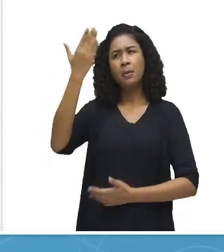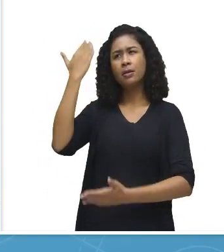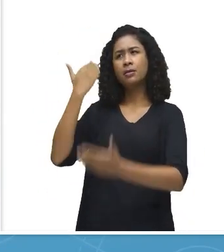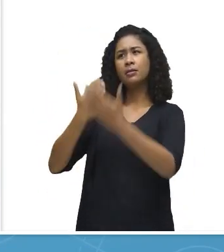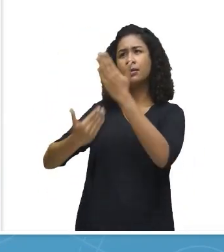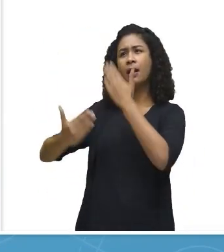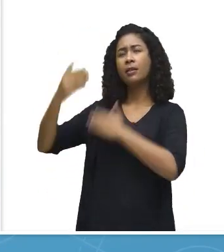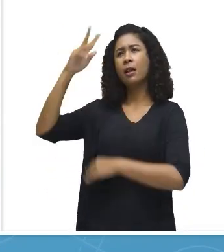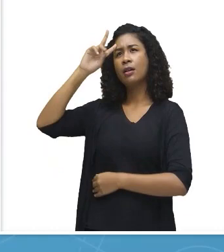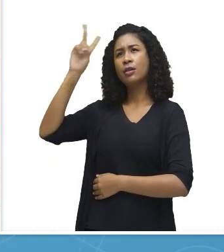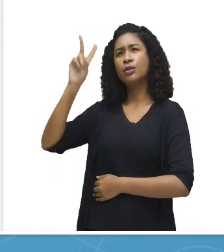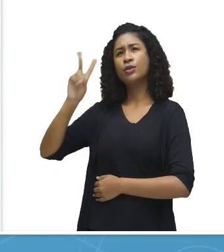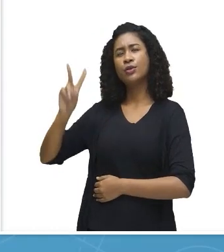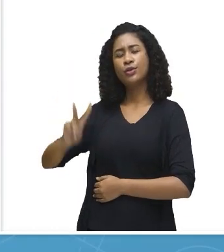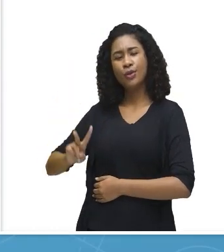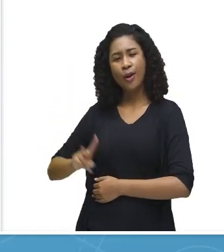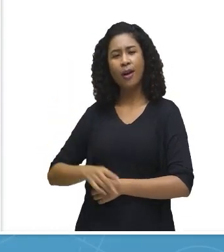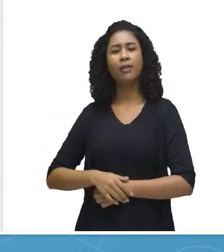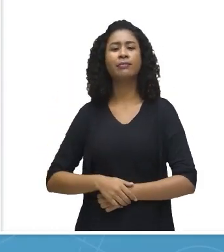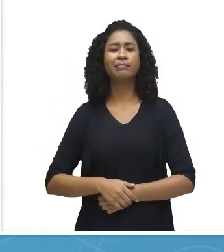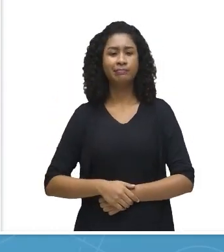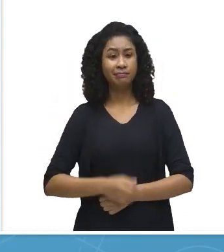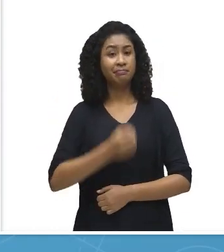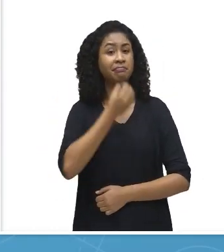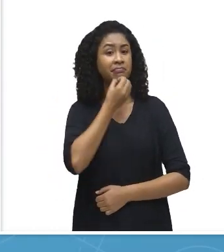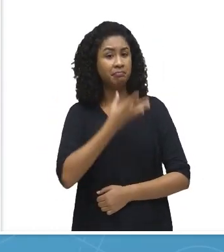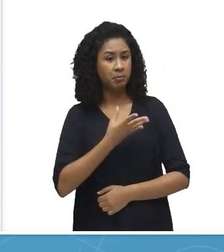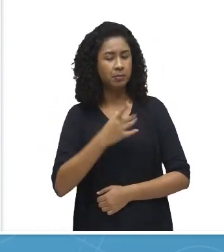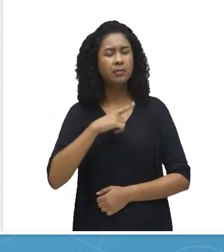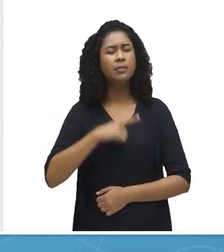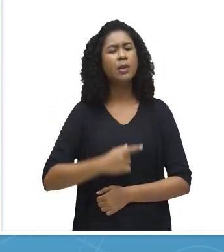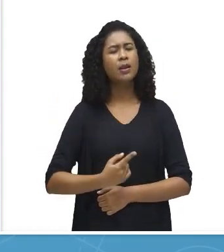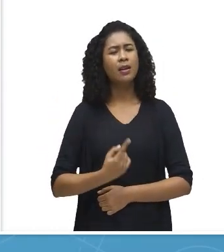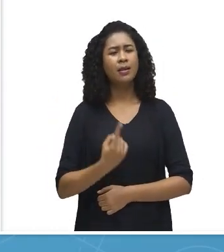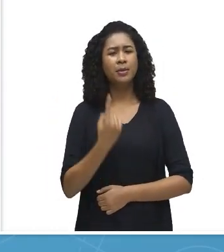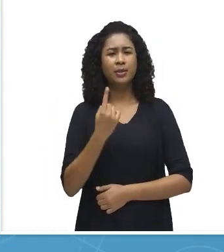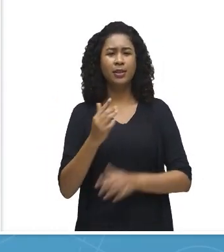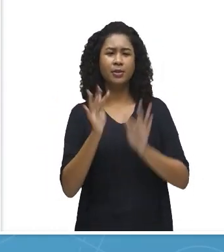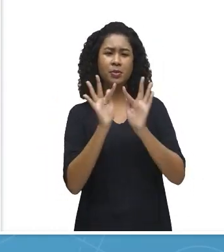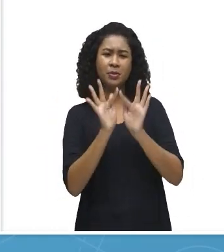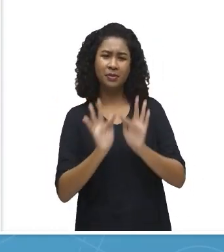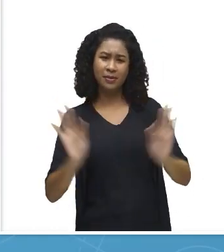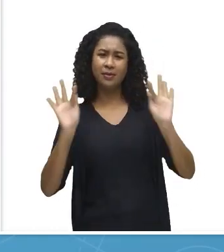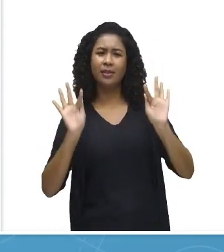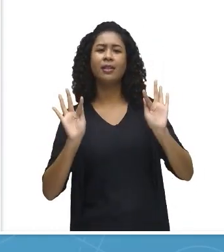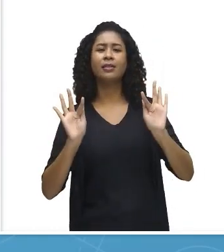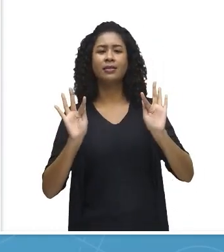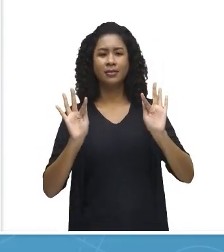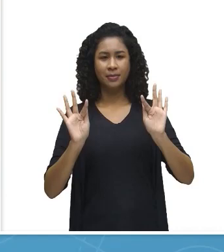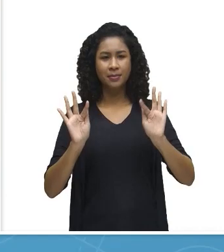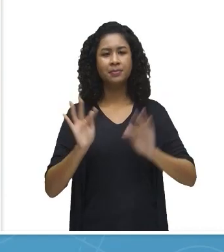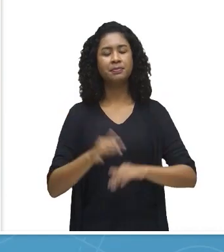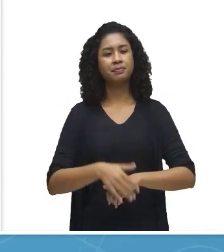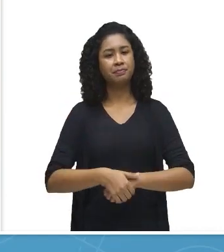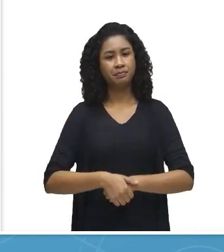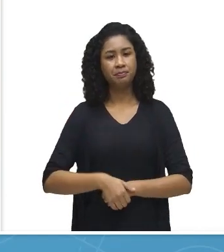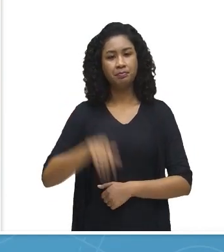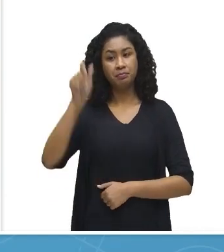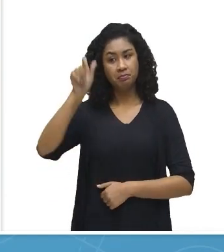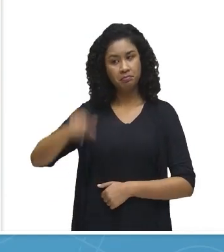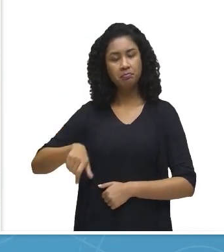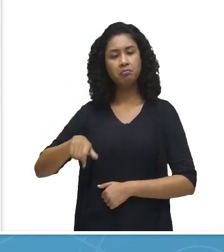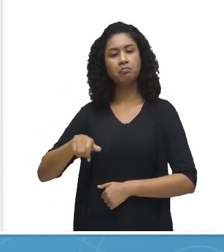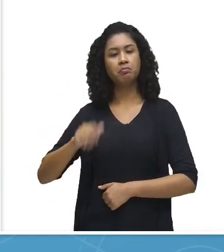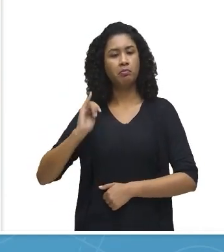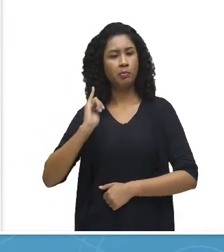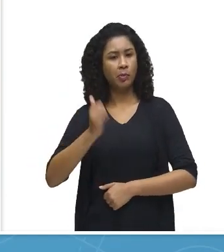processo que é muito saudável. Tem uma frase de um bispo católico romano chamado Dom Helder Câmara, que ele falava o